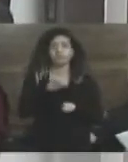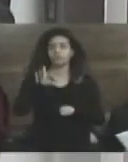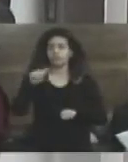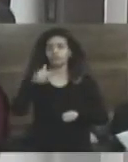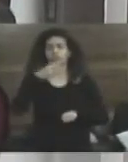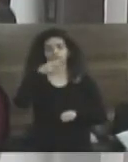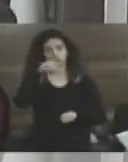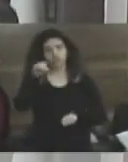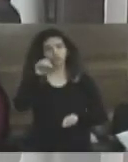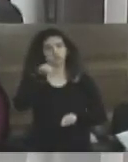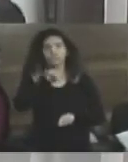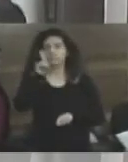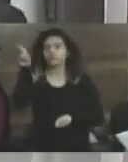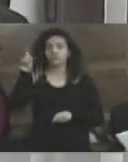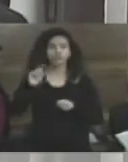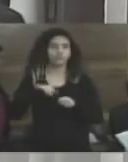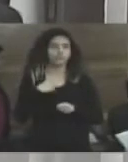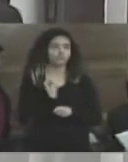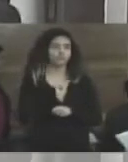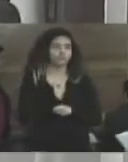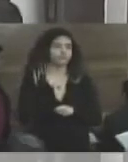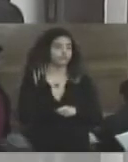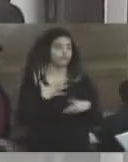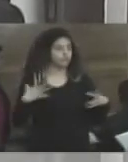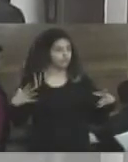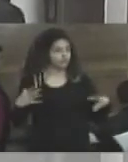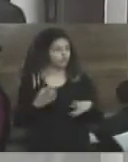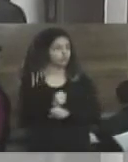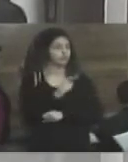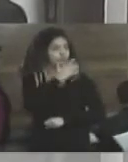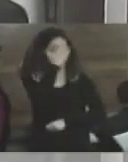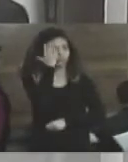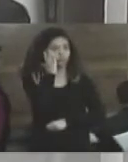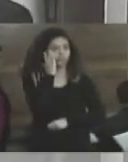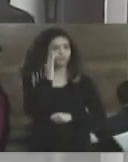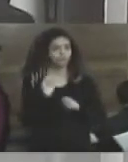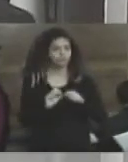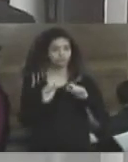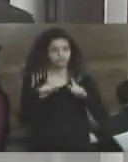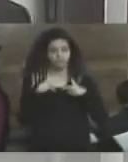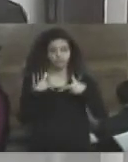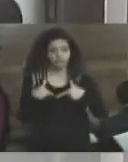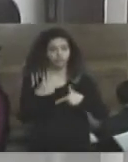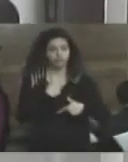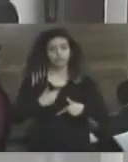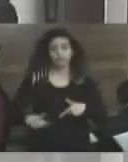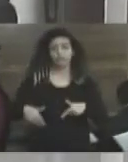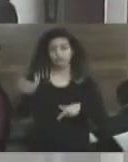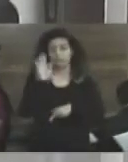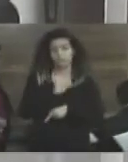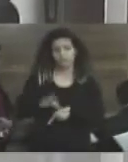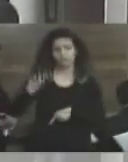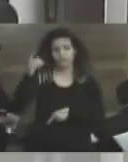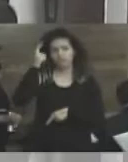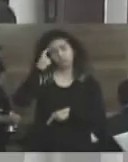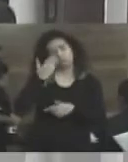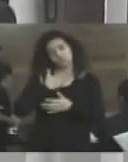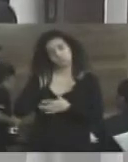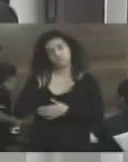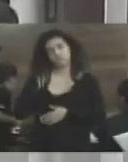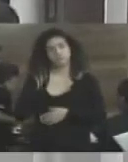9, para que a gente possa levar o maior número de pessoas para mobilizar o governo federal, no meu pensamento isso, para